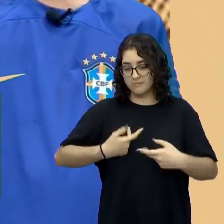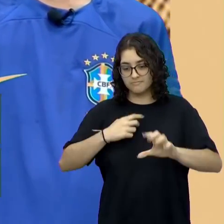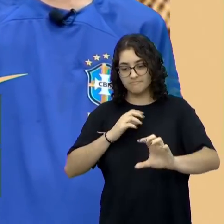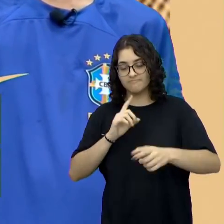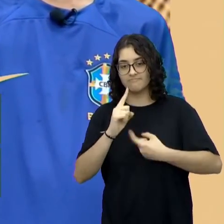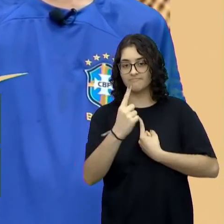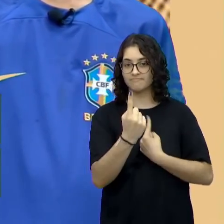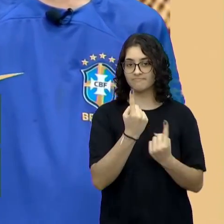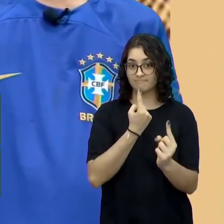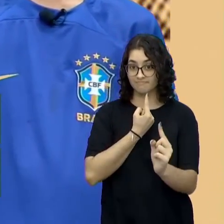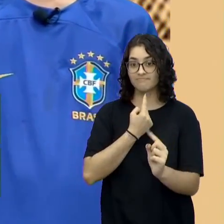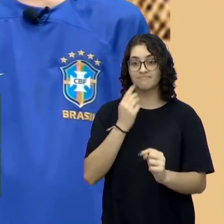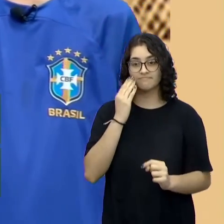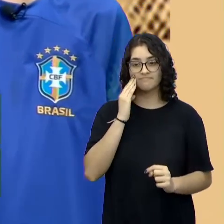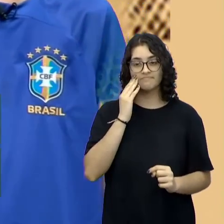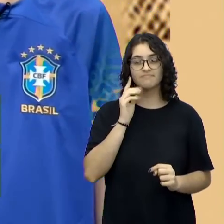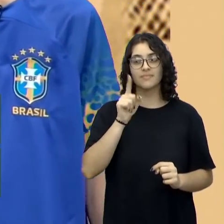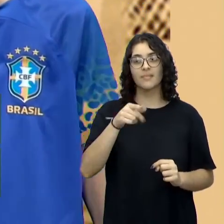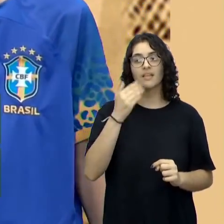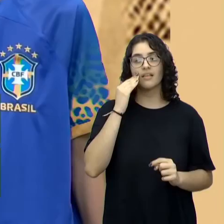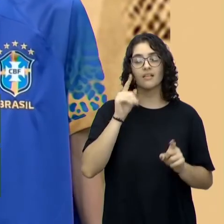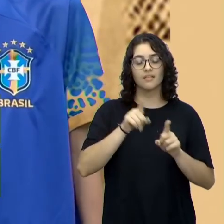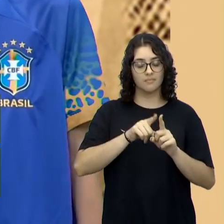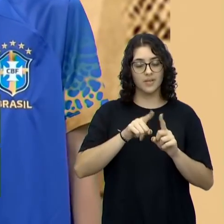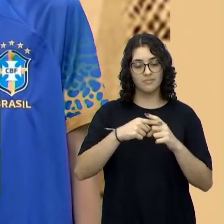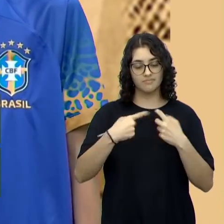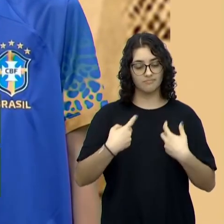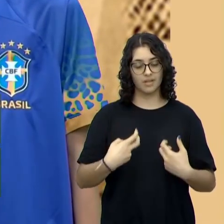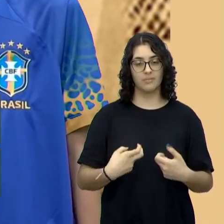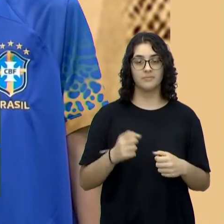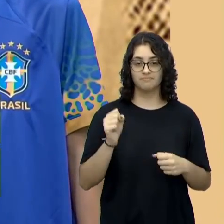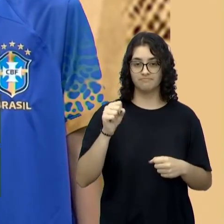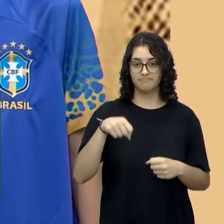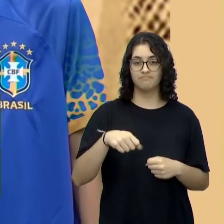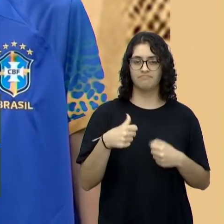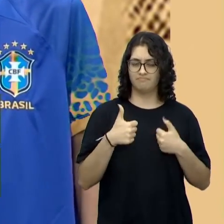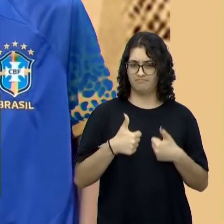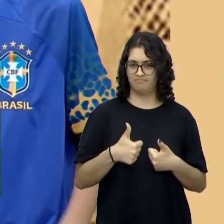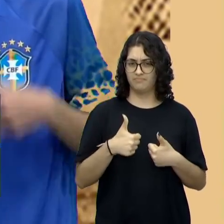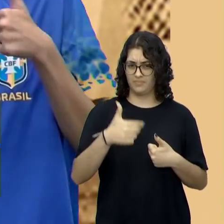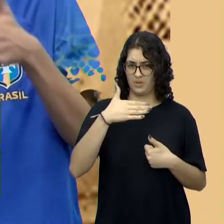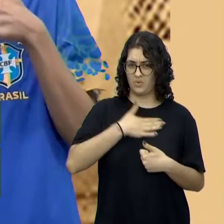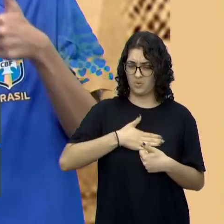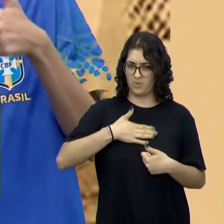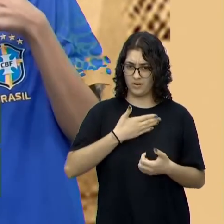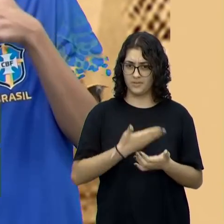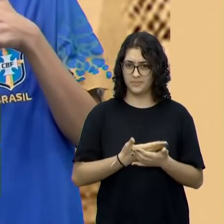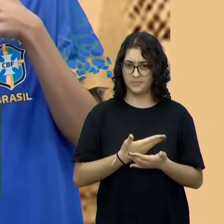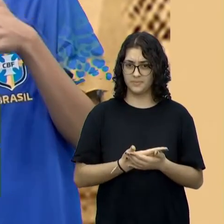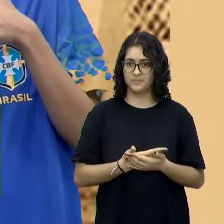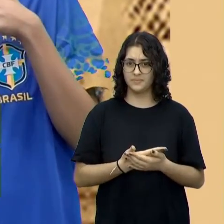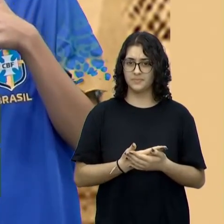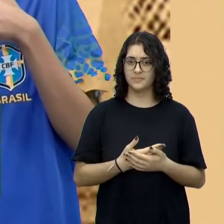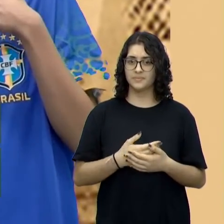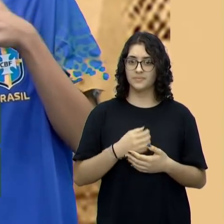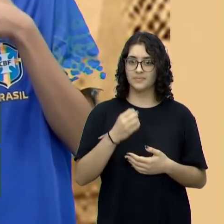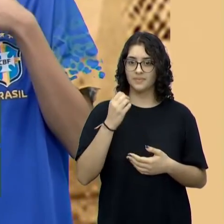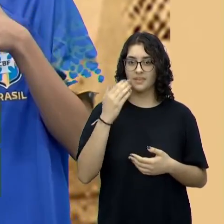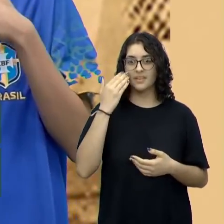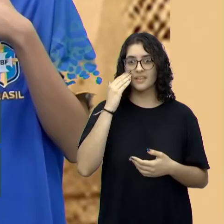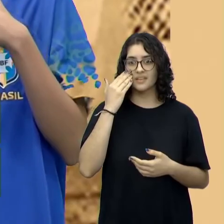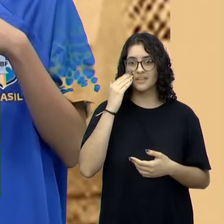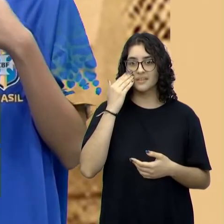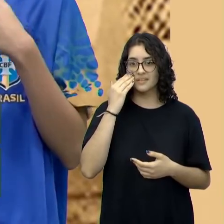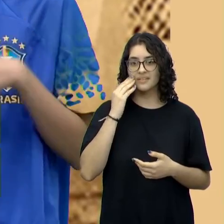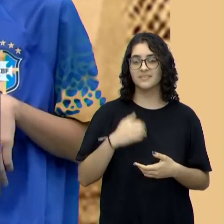até entender um pouco melhor a si mesmo, né. Pessoal, espero que vocês tenham gostado da aula, né, que tenha sido uma aula entendível, que vocês